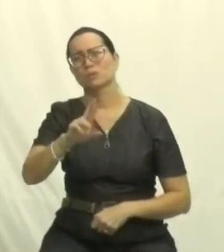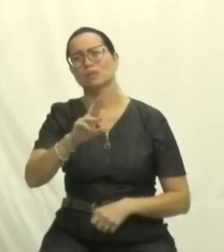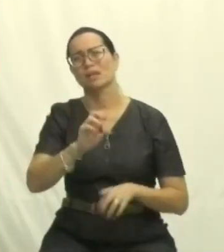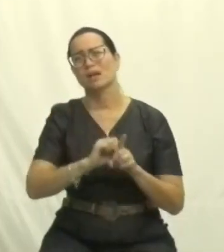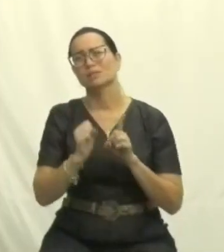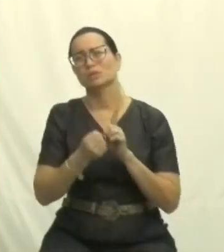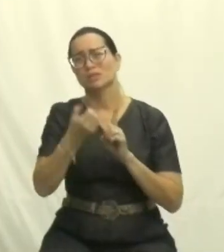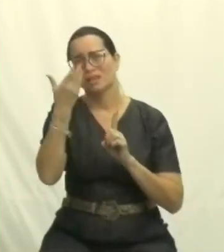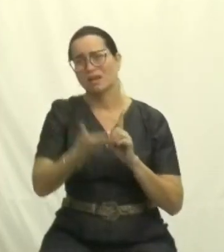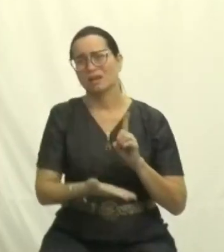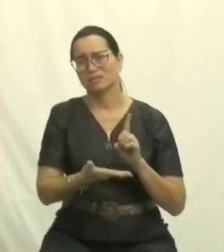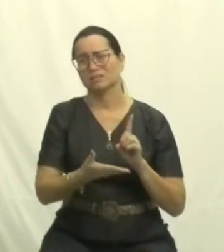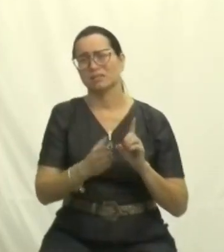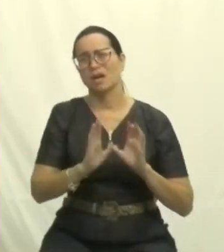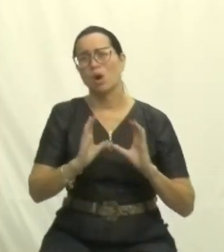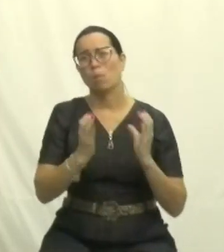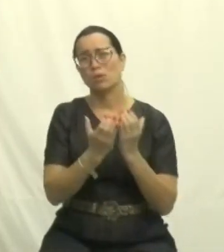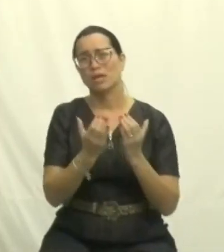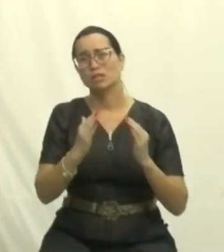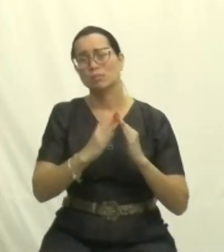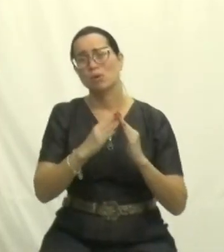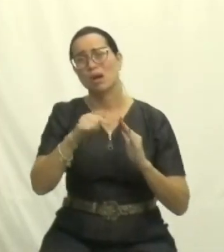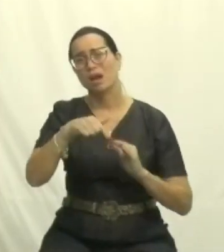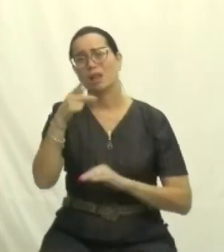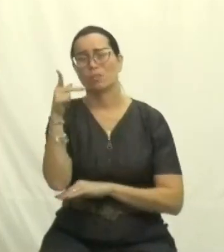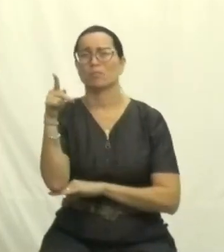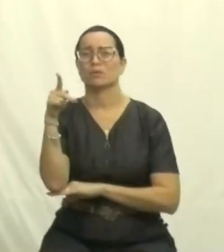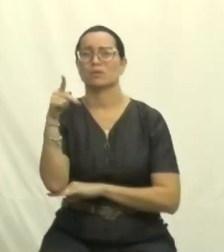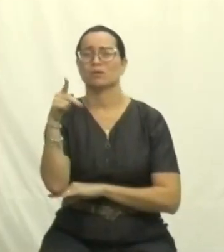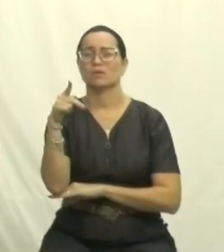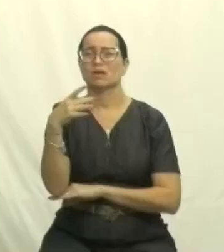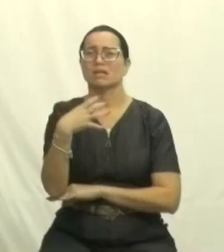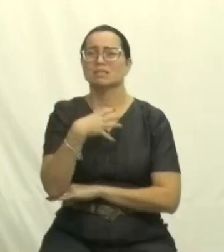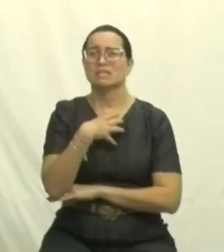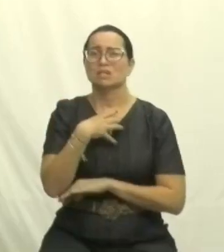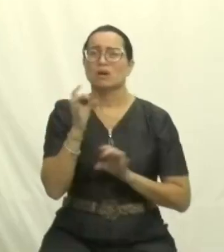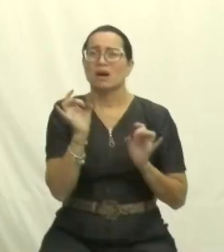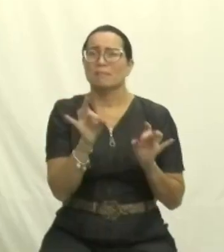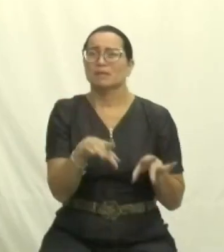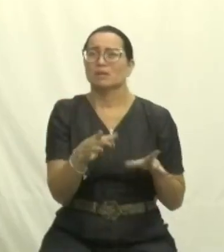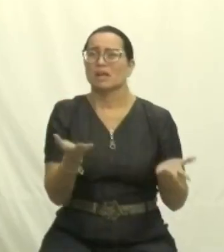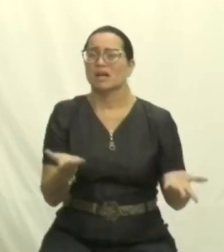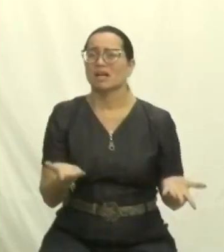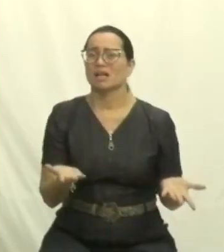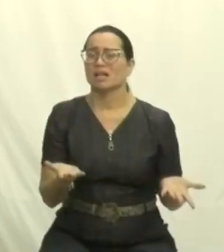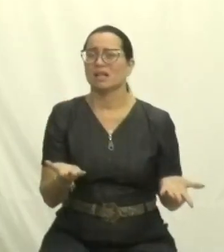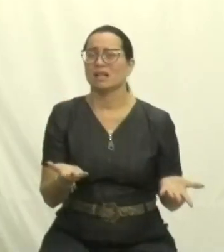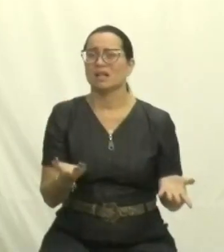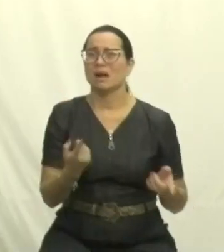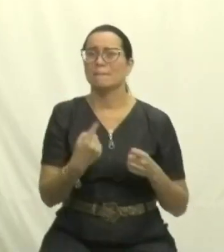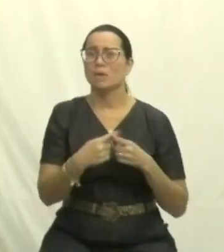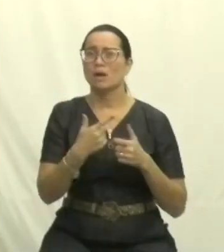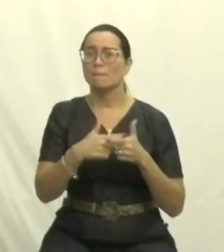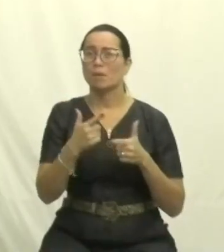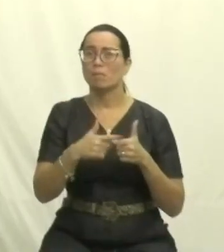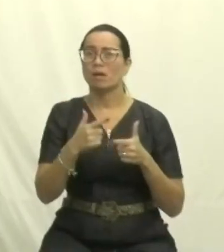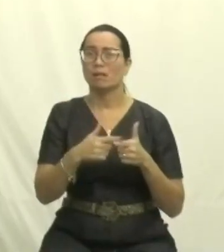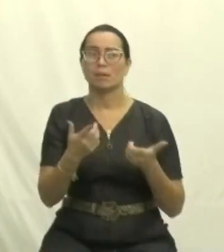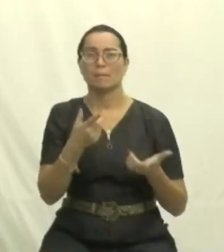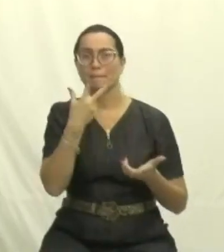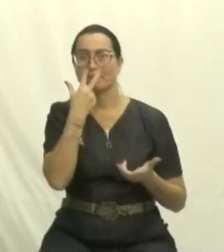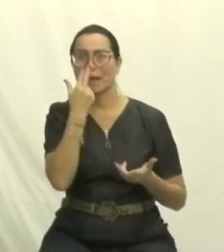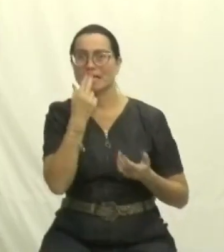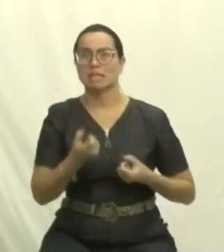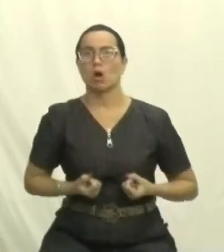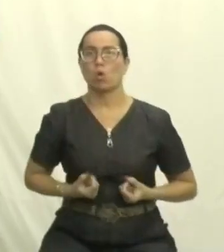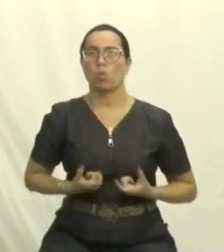aquela comunidade. A região do Pinheirinho, eles estão se sentindo órfãos. Porque aquele problema é crônico, parece um câncer que